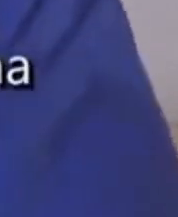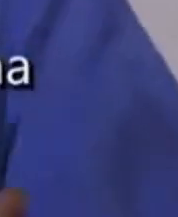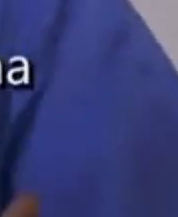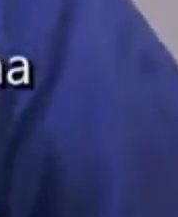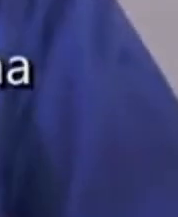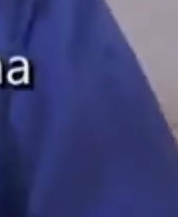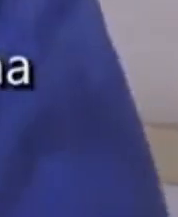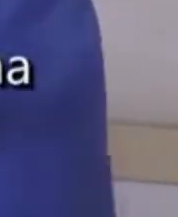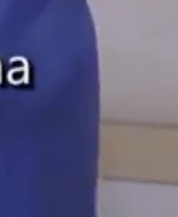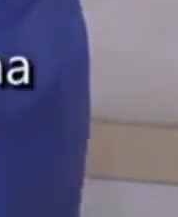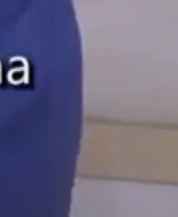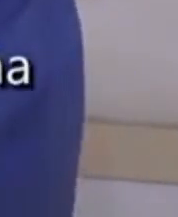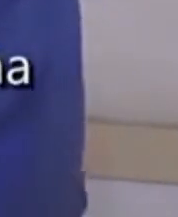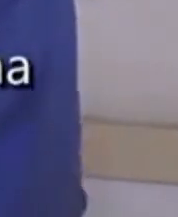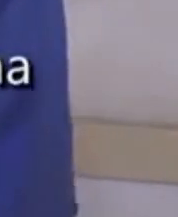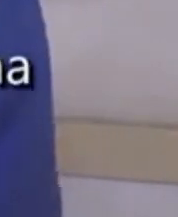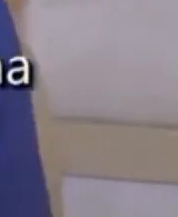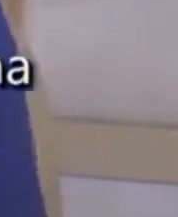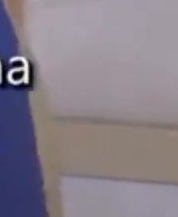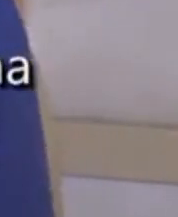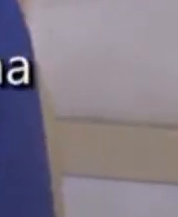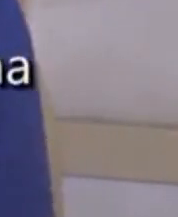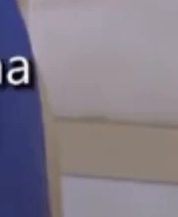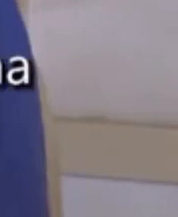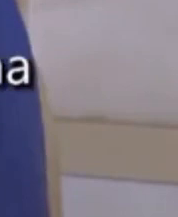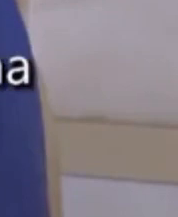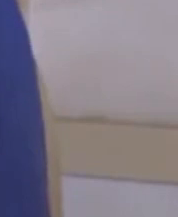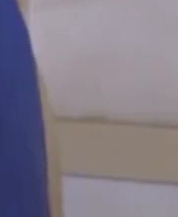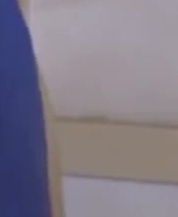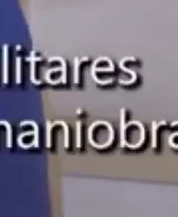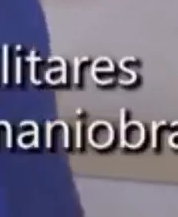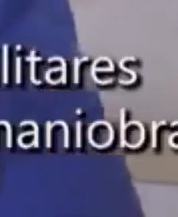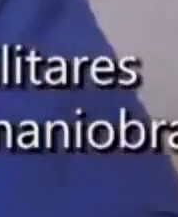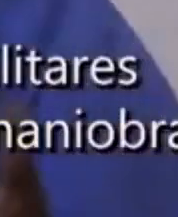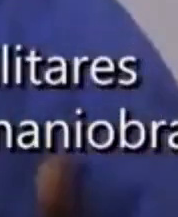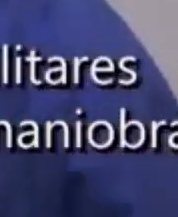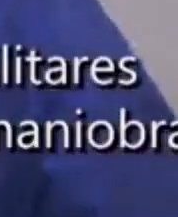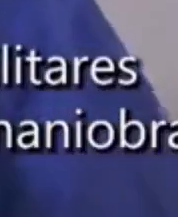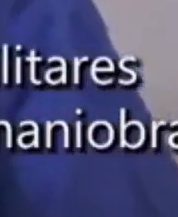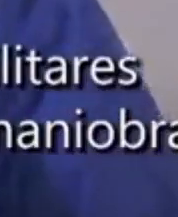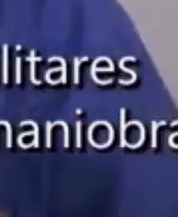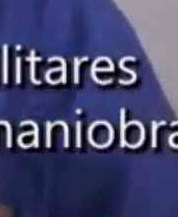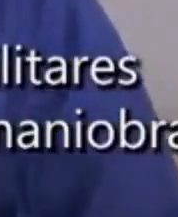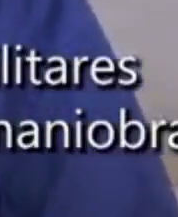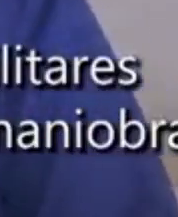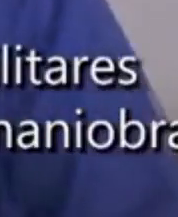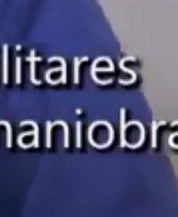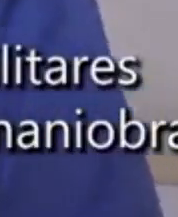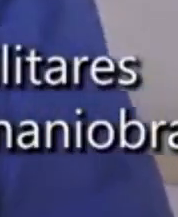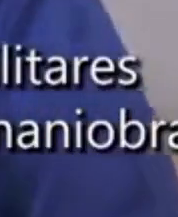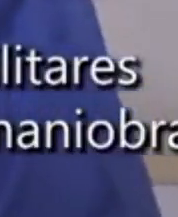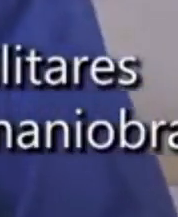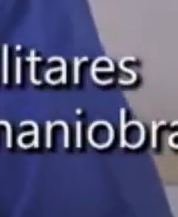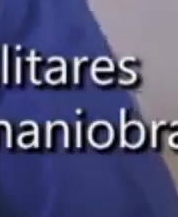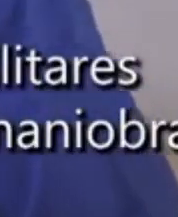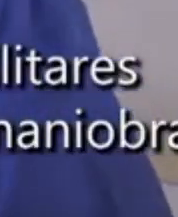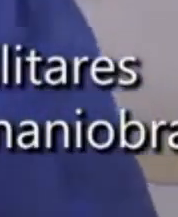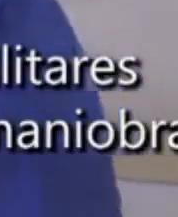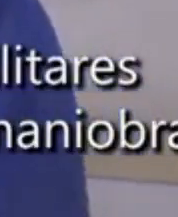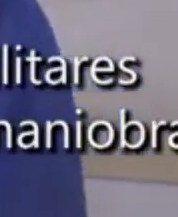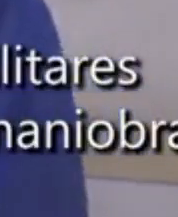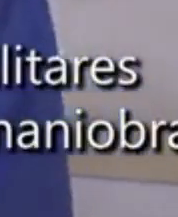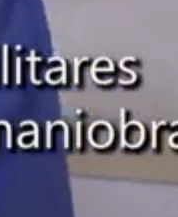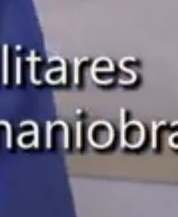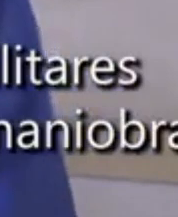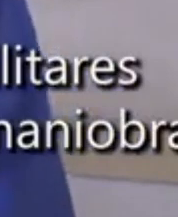E a aviação sul-africana, a determinada altura, era espécie de um campo de... No teatro operativo, era